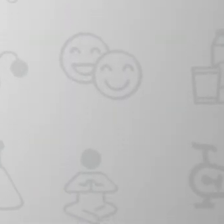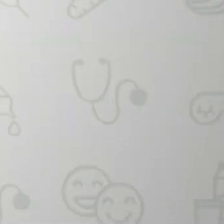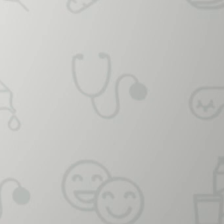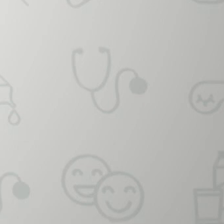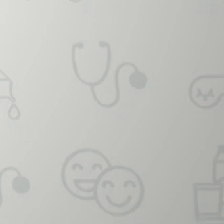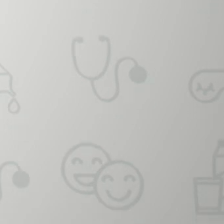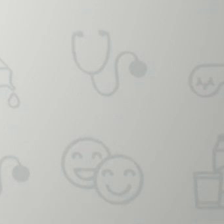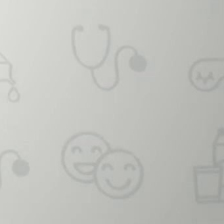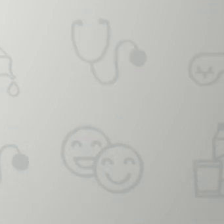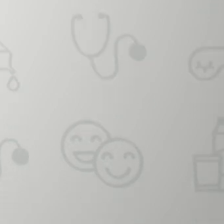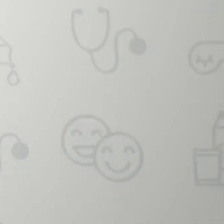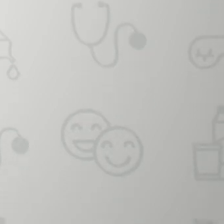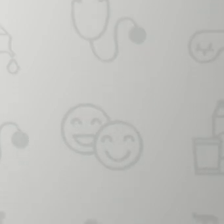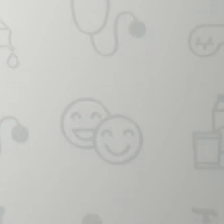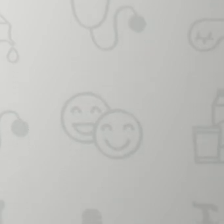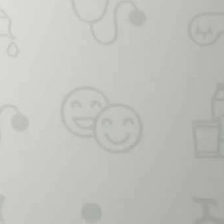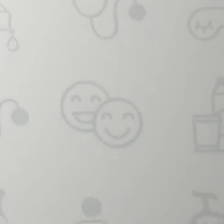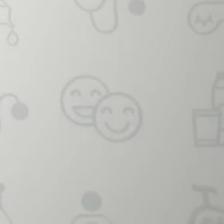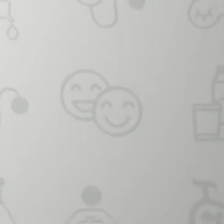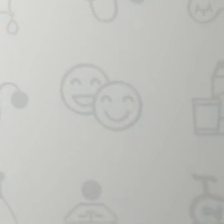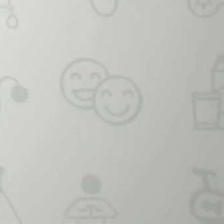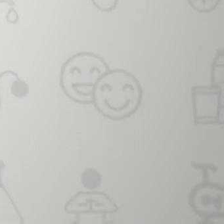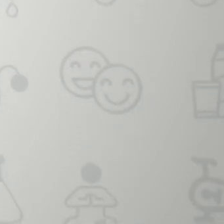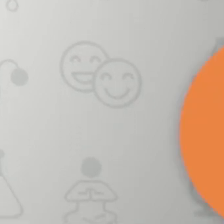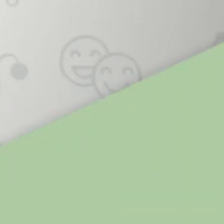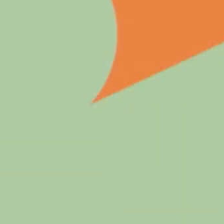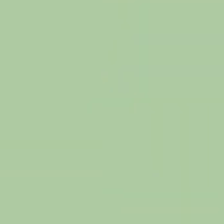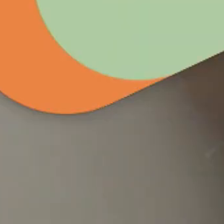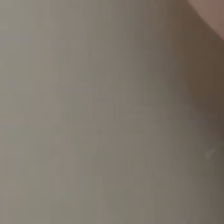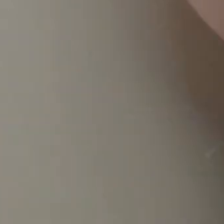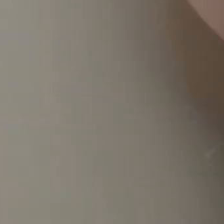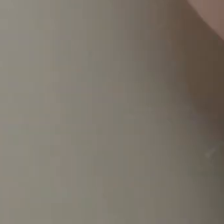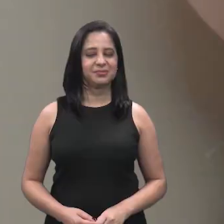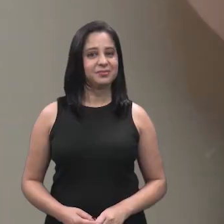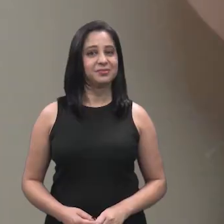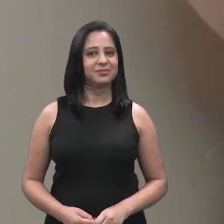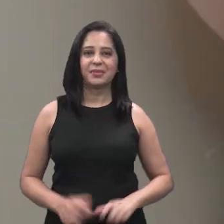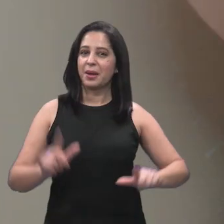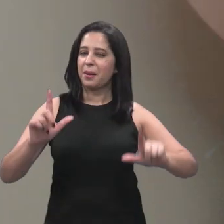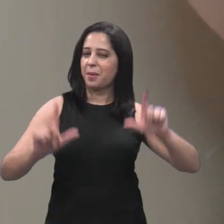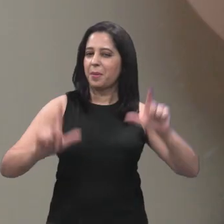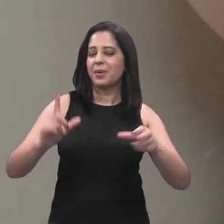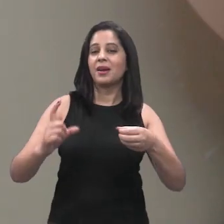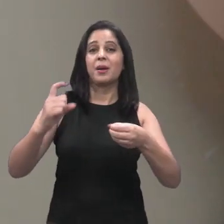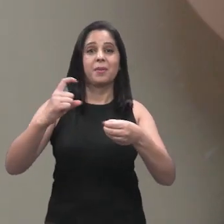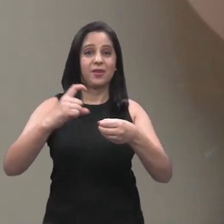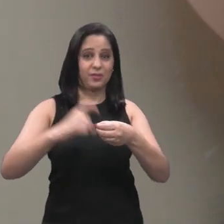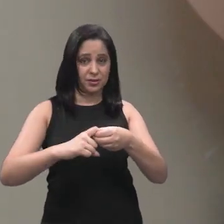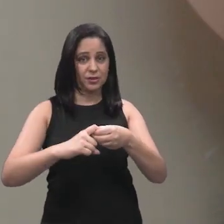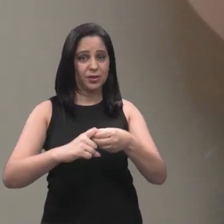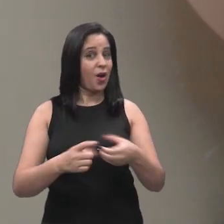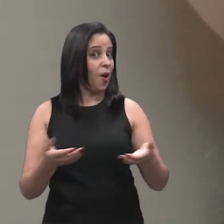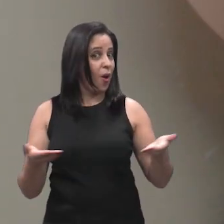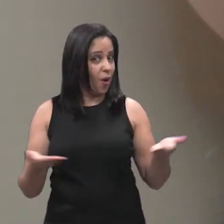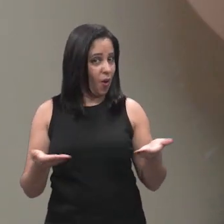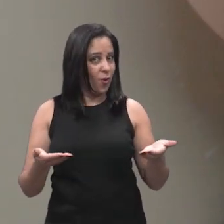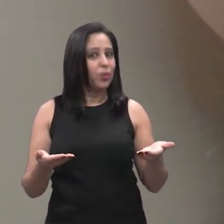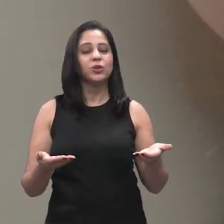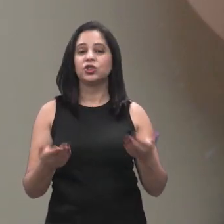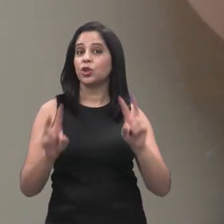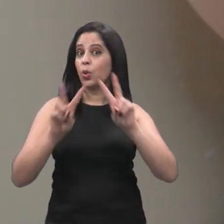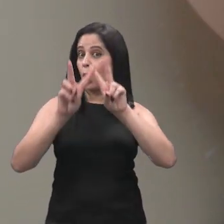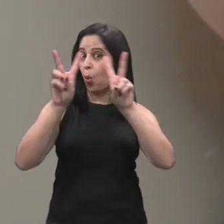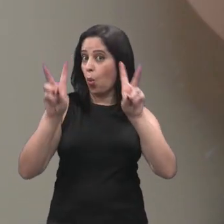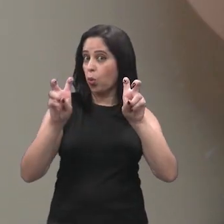De volta com De Bem com você e hoje